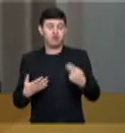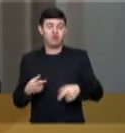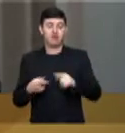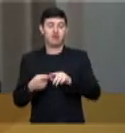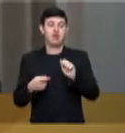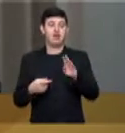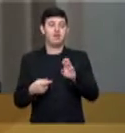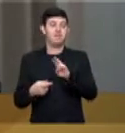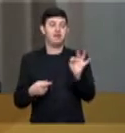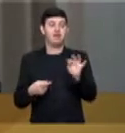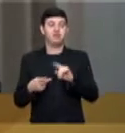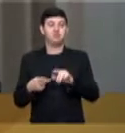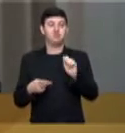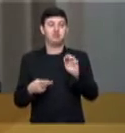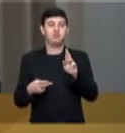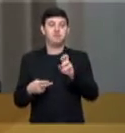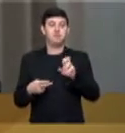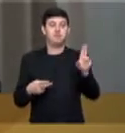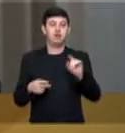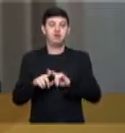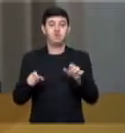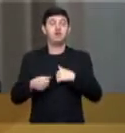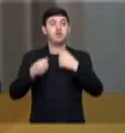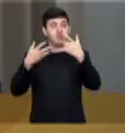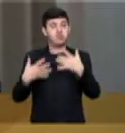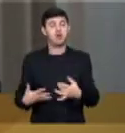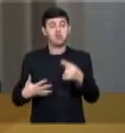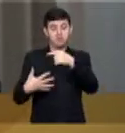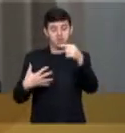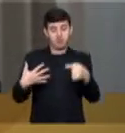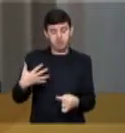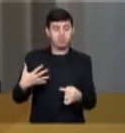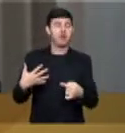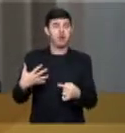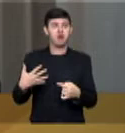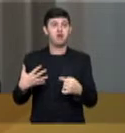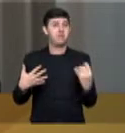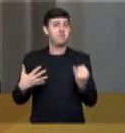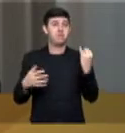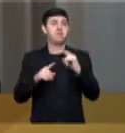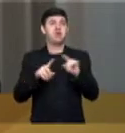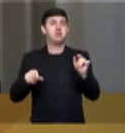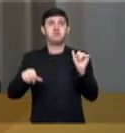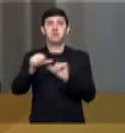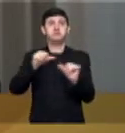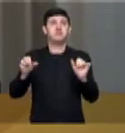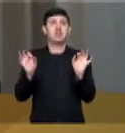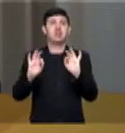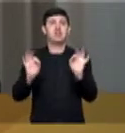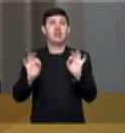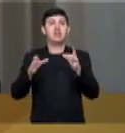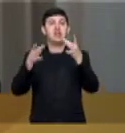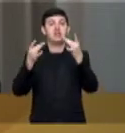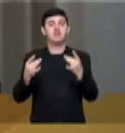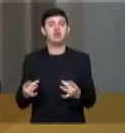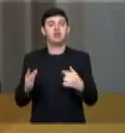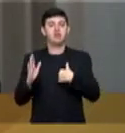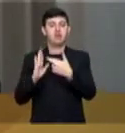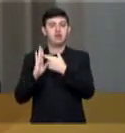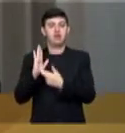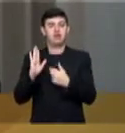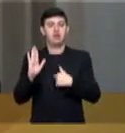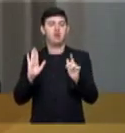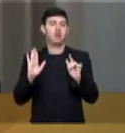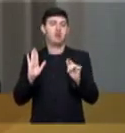pela lei superveniente, elas foram sim pontuais e elas não modificaram os aspectos fundamentais da norma